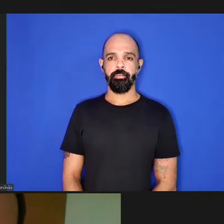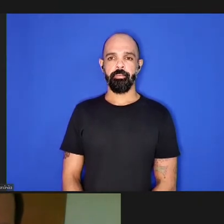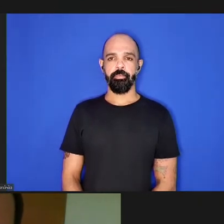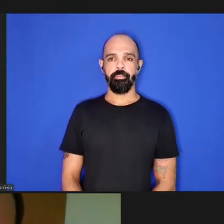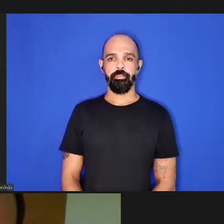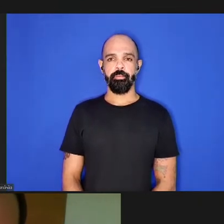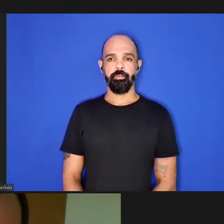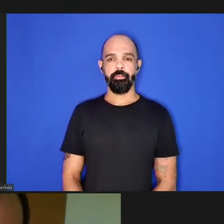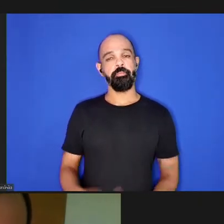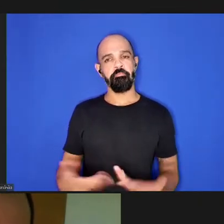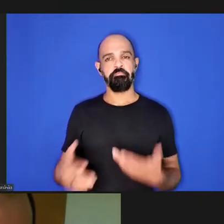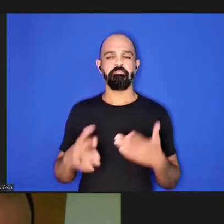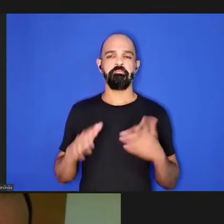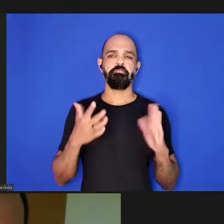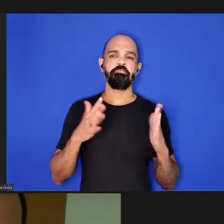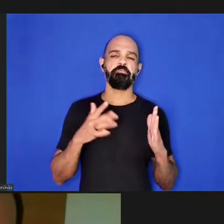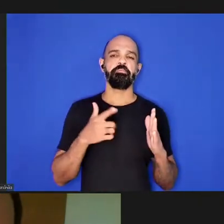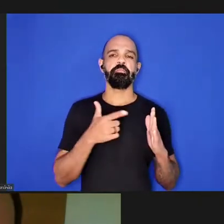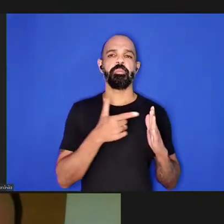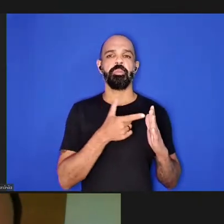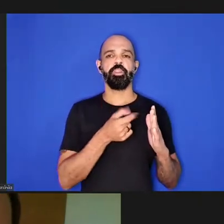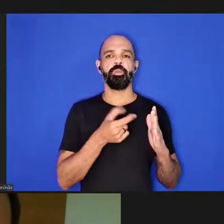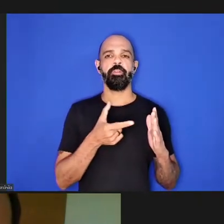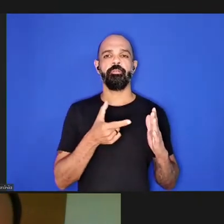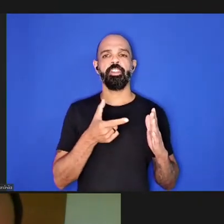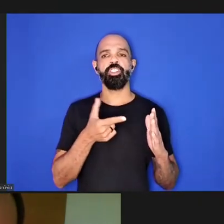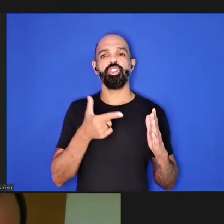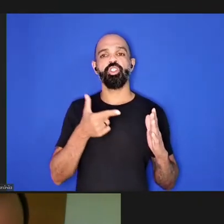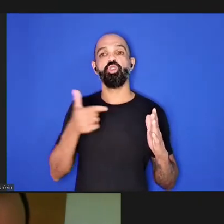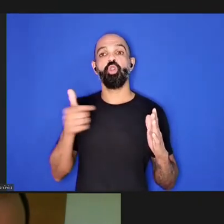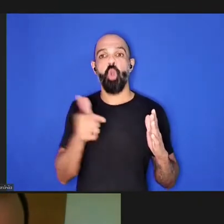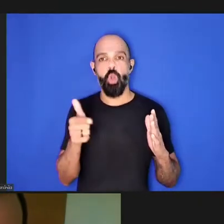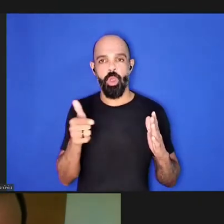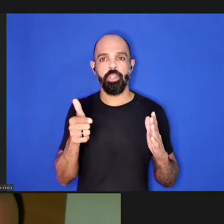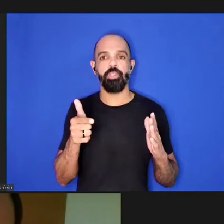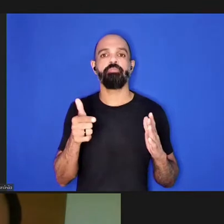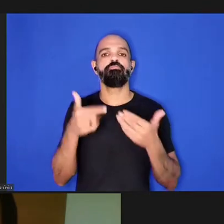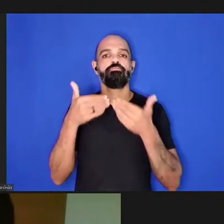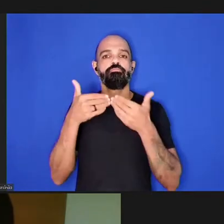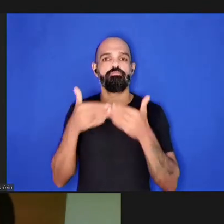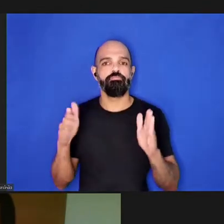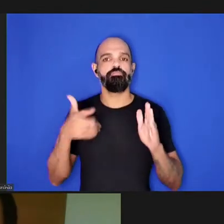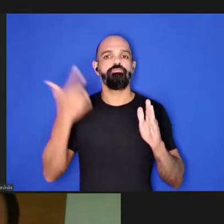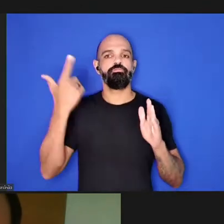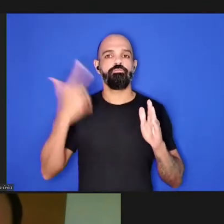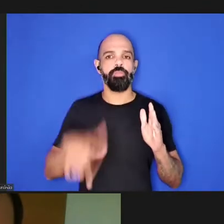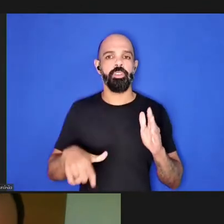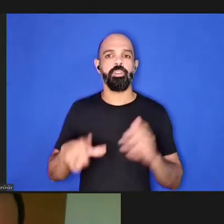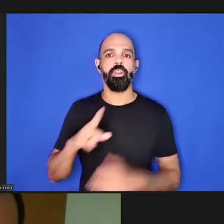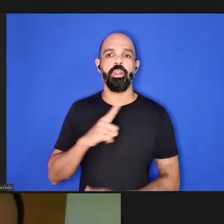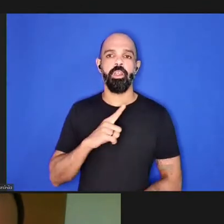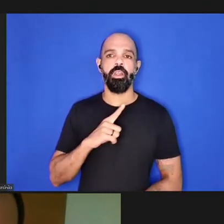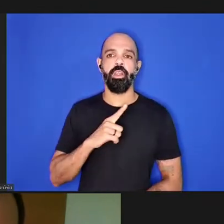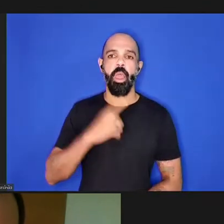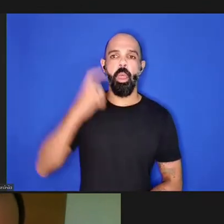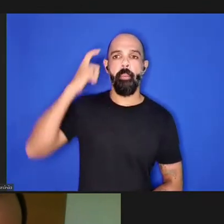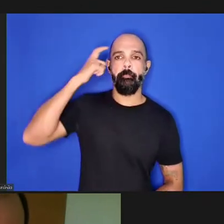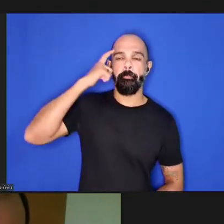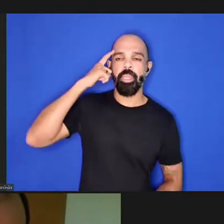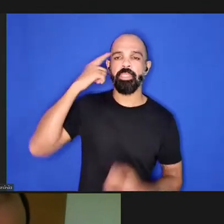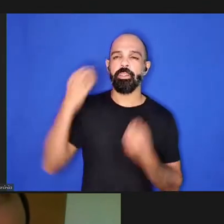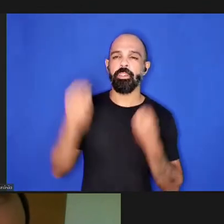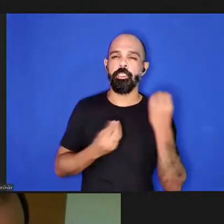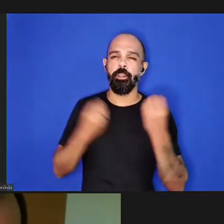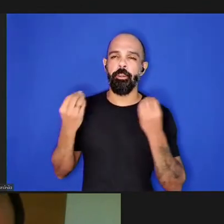meados de 2022, quando vamos reabrir o museu. E vamos repensar um pouco como lidar